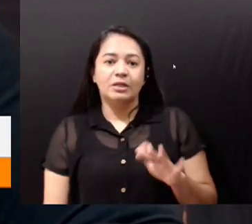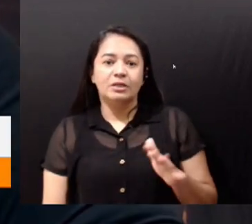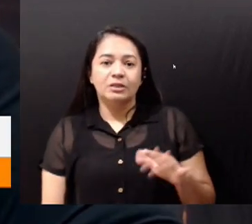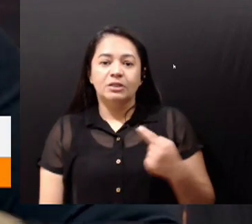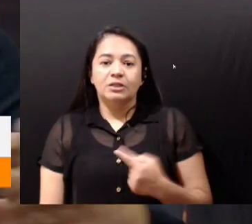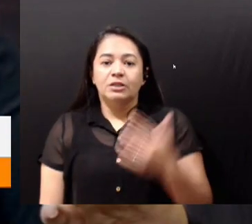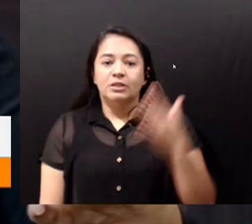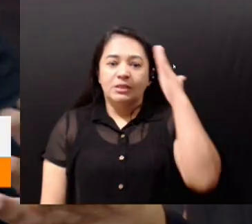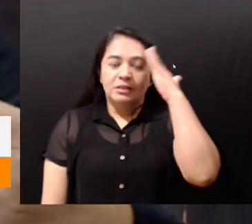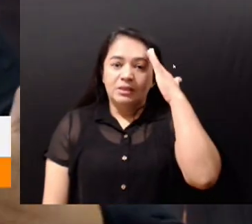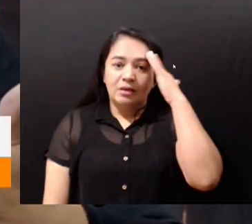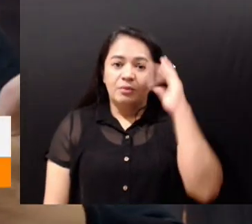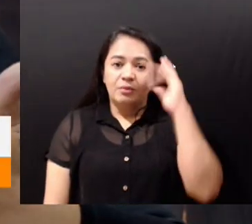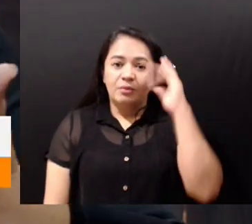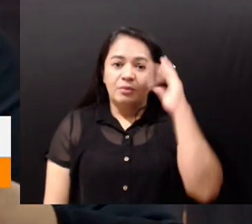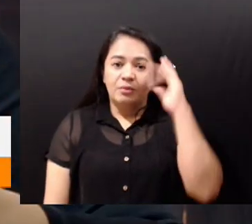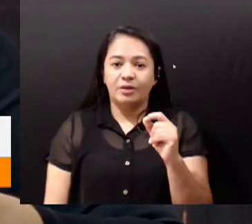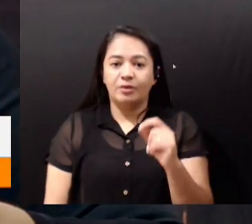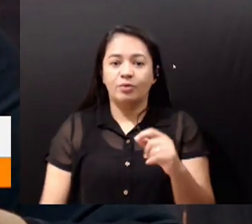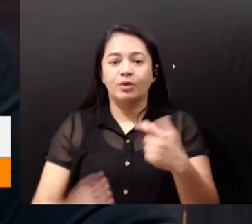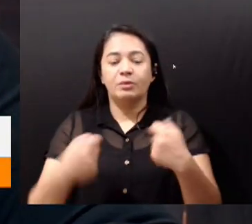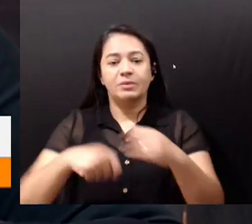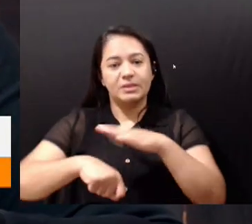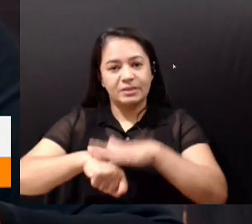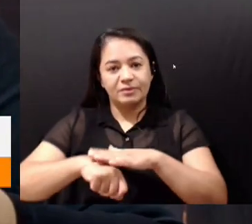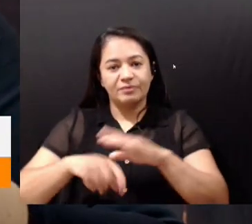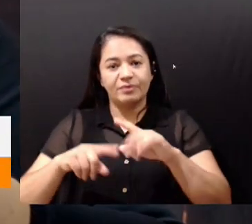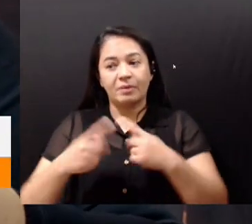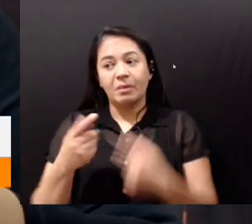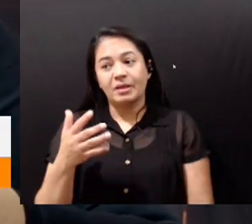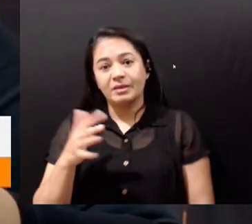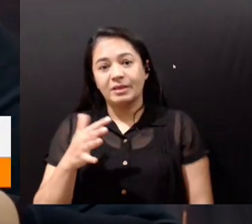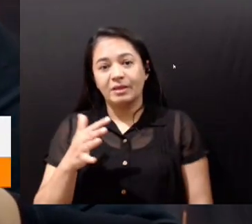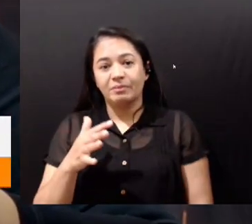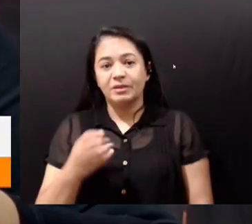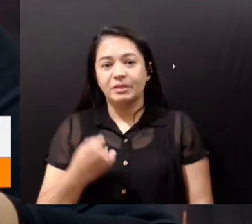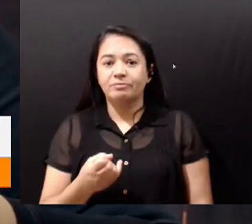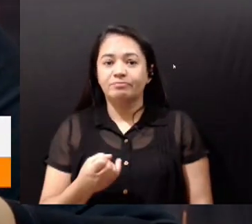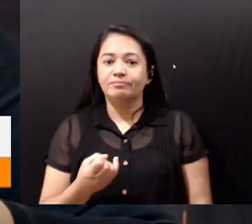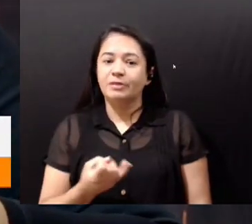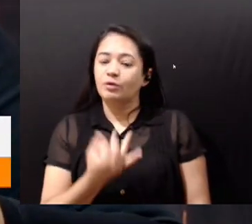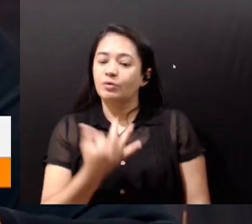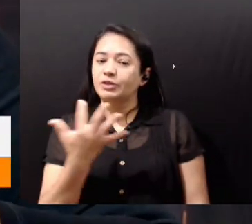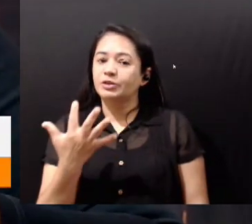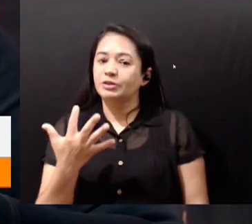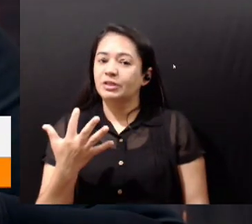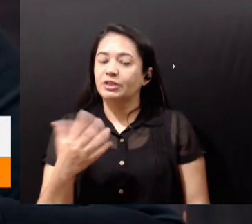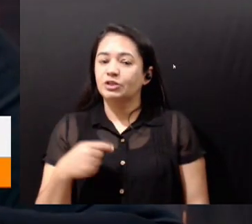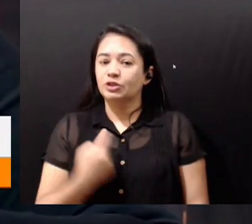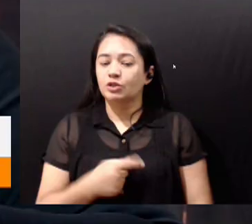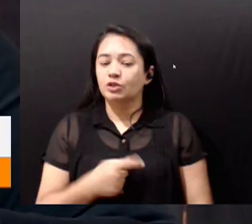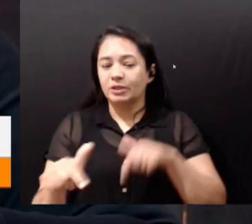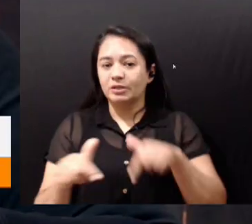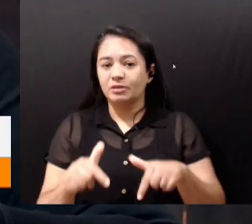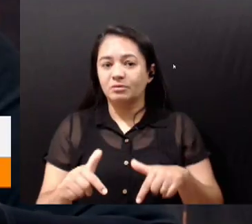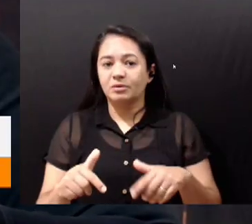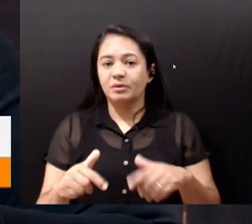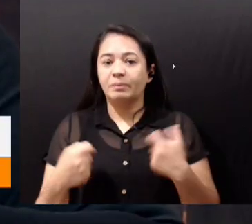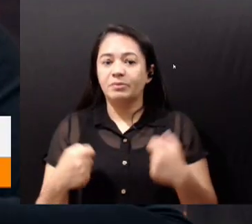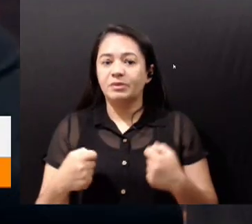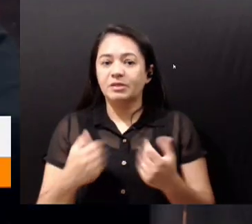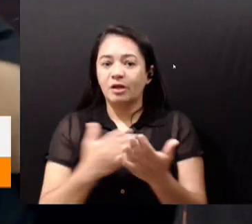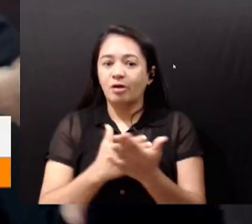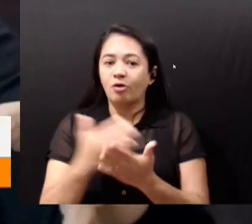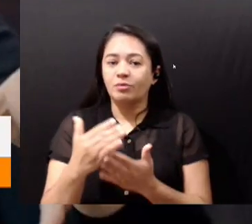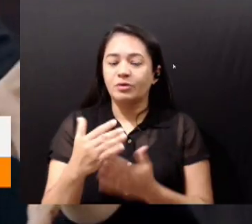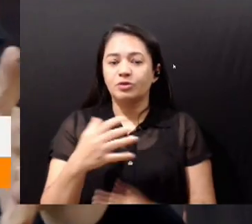o que tem que fazer, mas dependendo do nível das questões que a gente trabalha, a gente tem que começar a lidar da melhor forma,